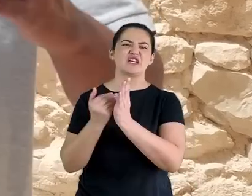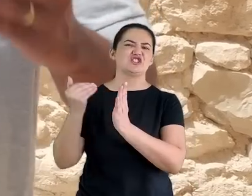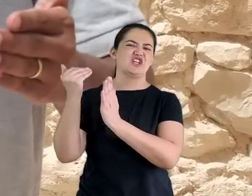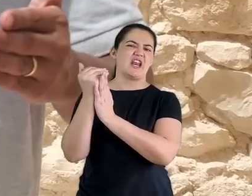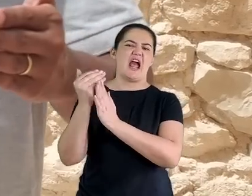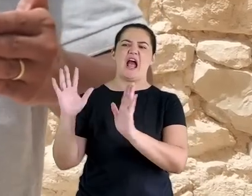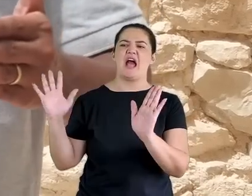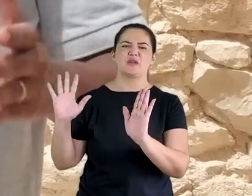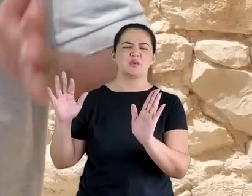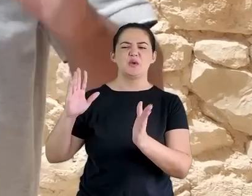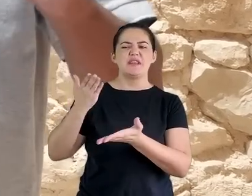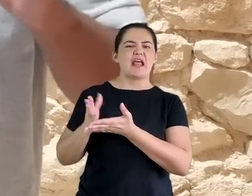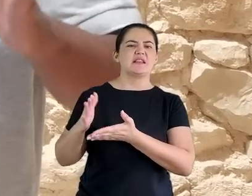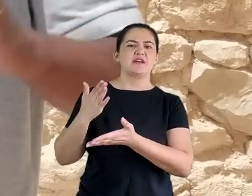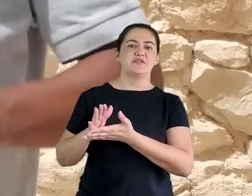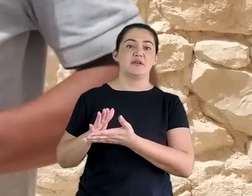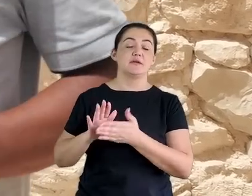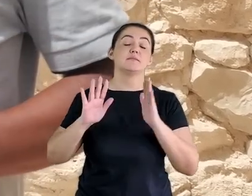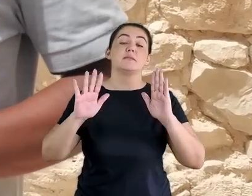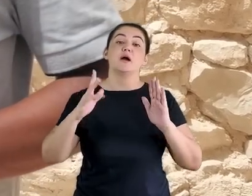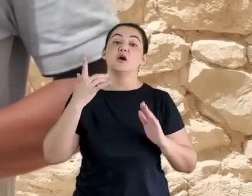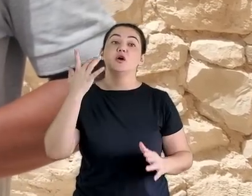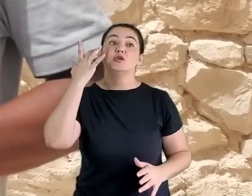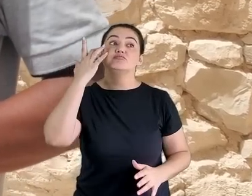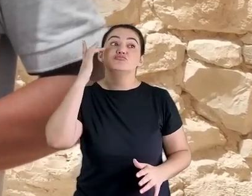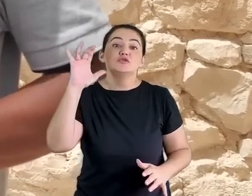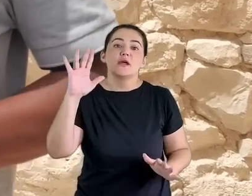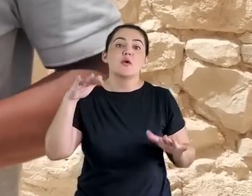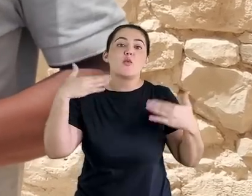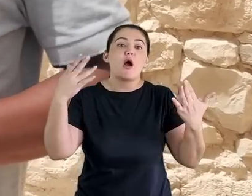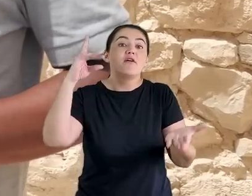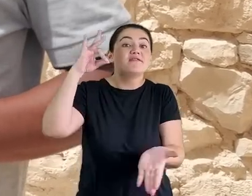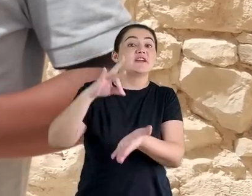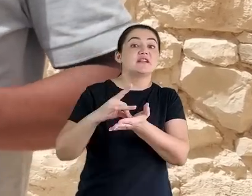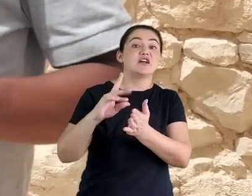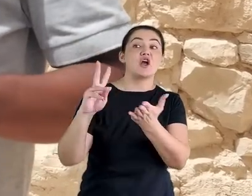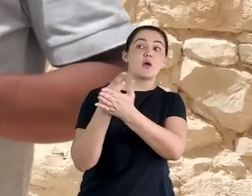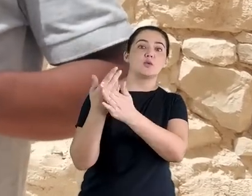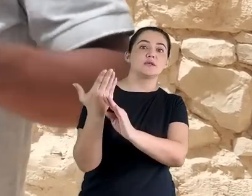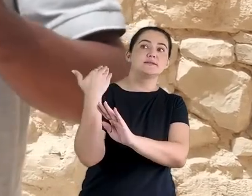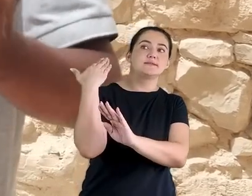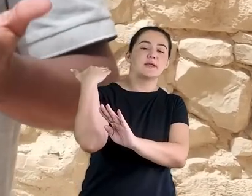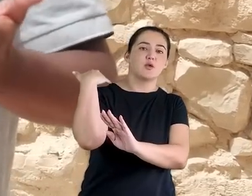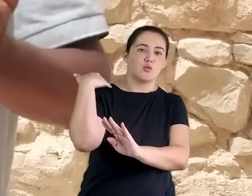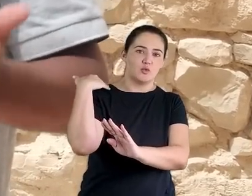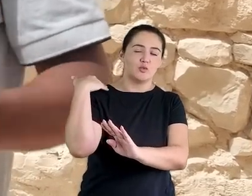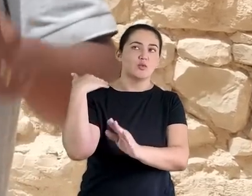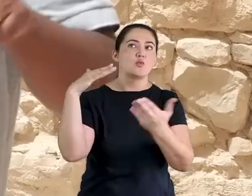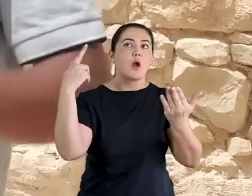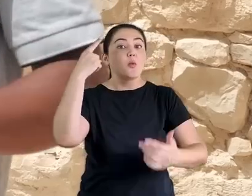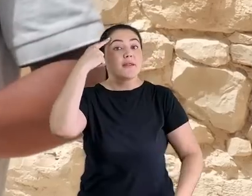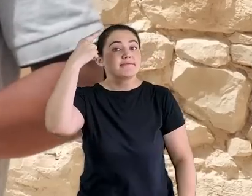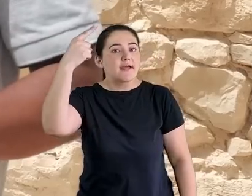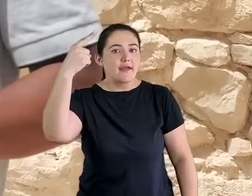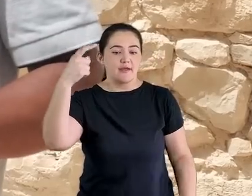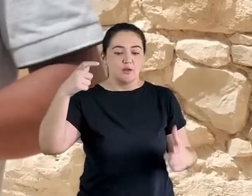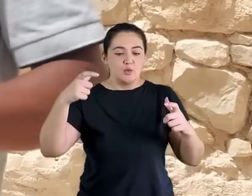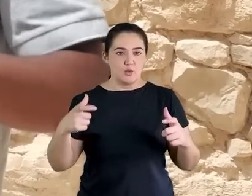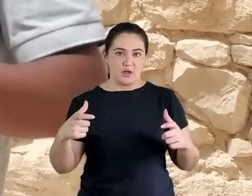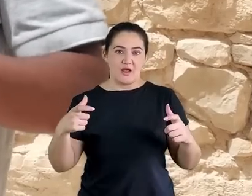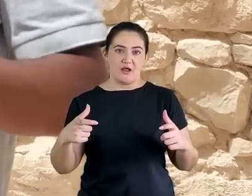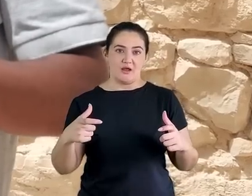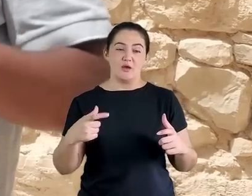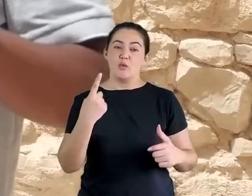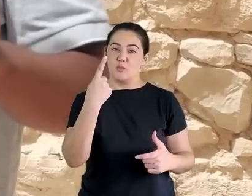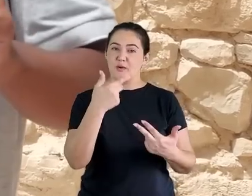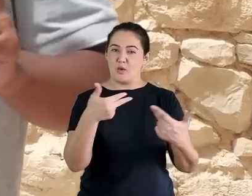exagerado ou romântico. Mas seja qual for a teoria que você siga, seja qual for a ideia que você possa ter deste lugar,